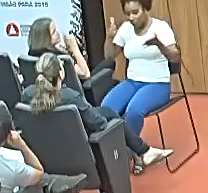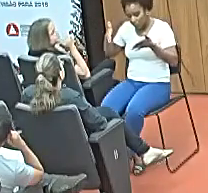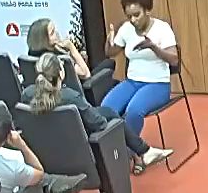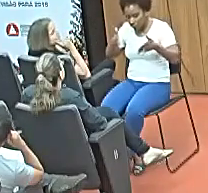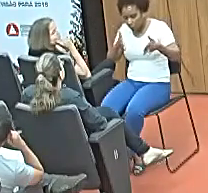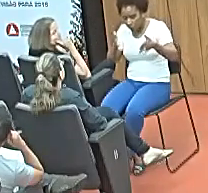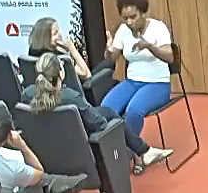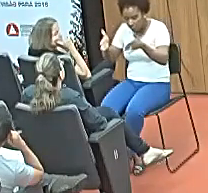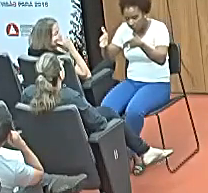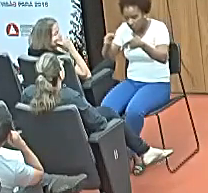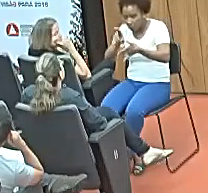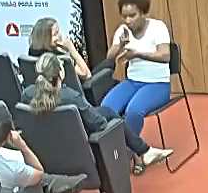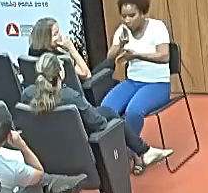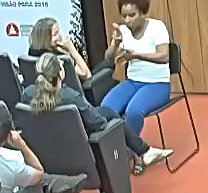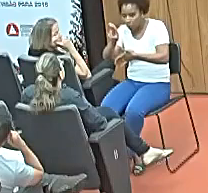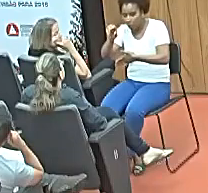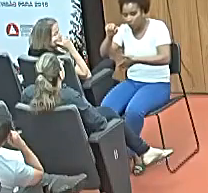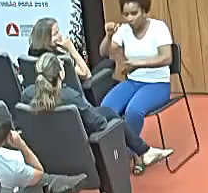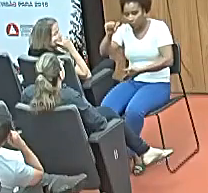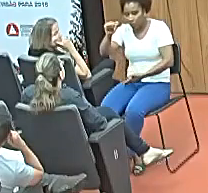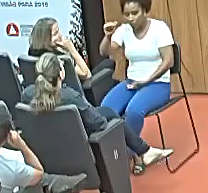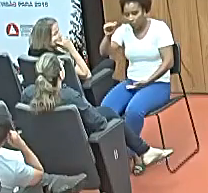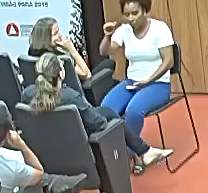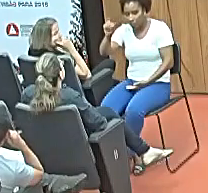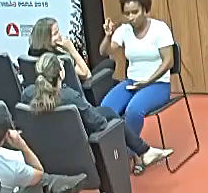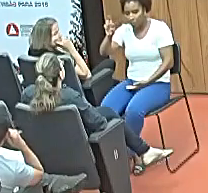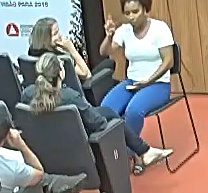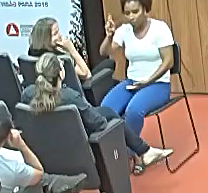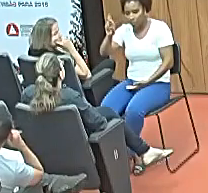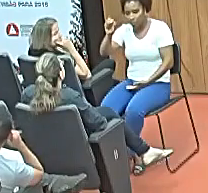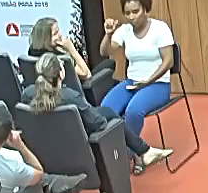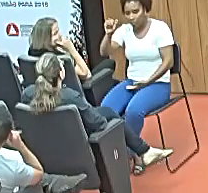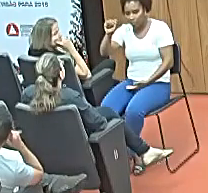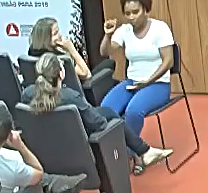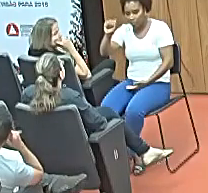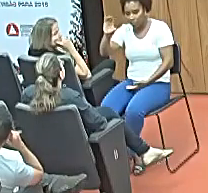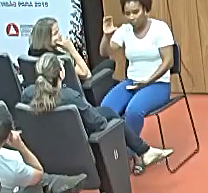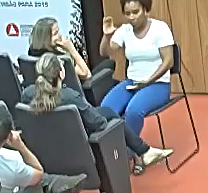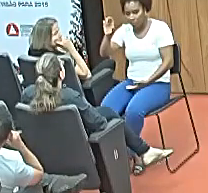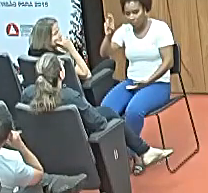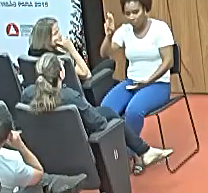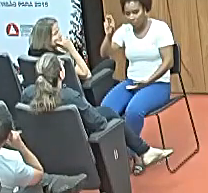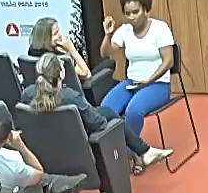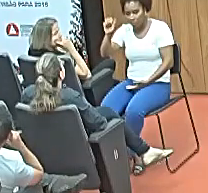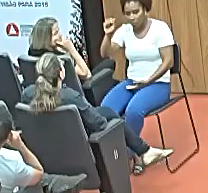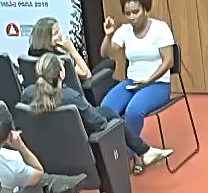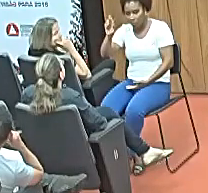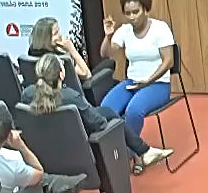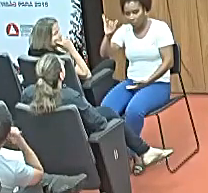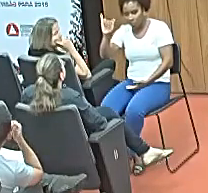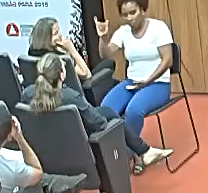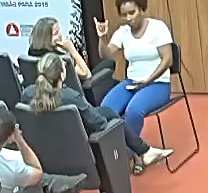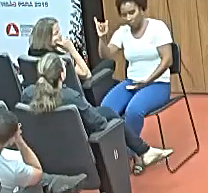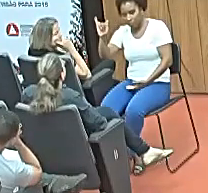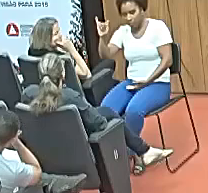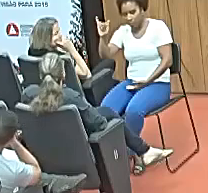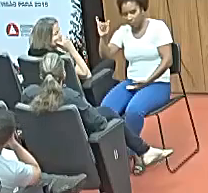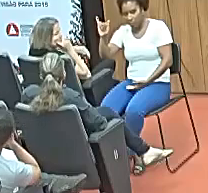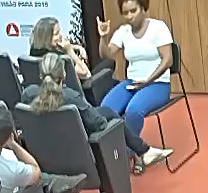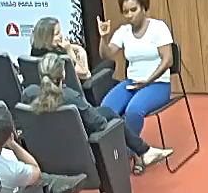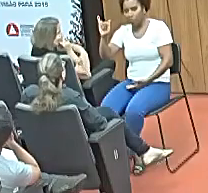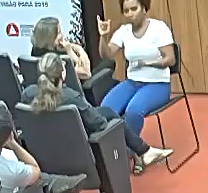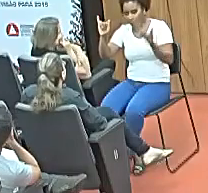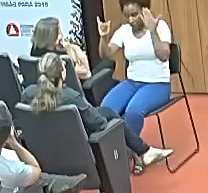principal afluente da margem direita do rio jequitinhonha a causa do fanado na verdade é uma